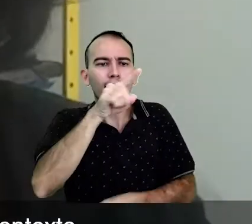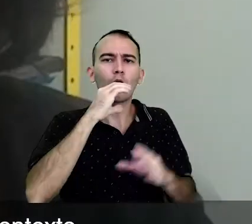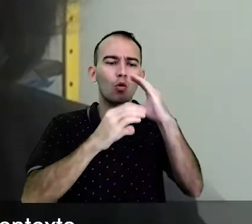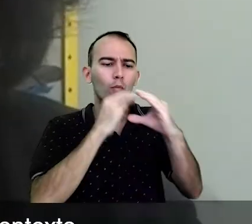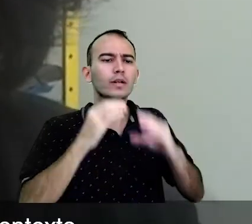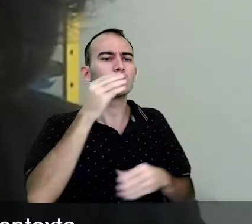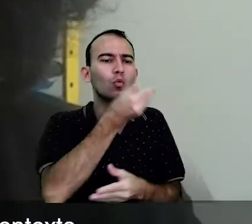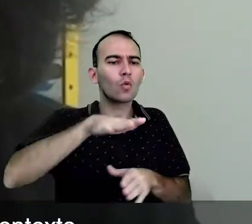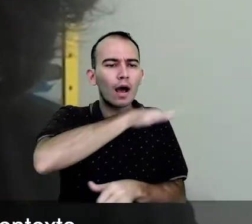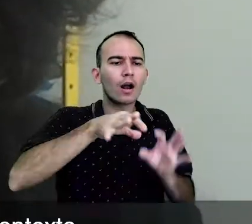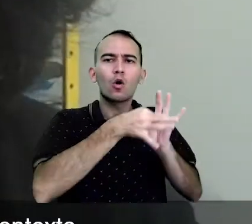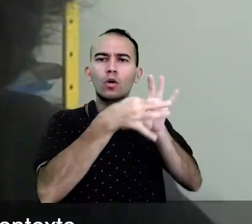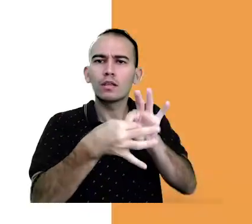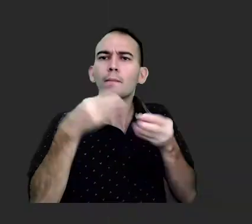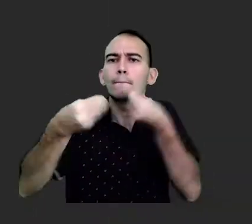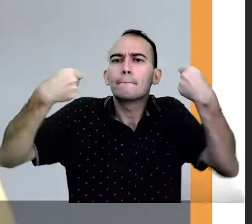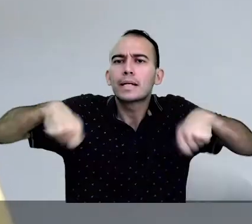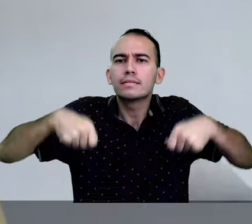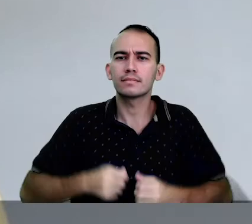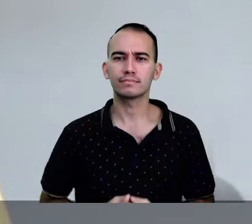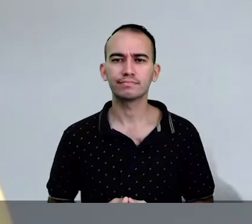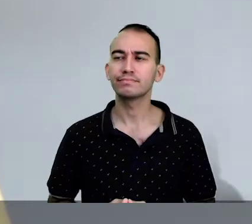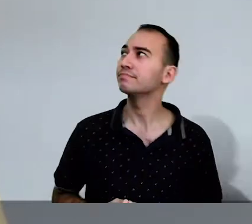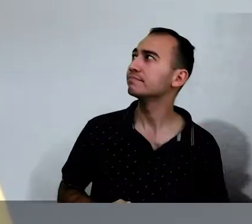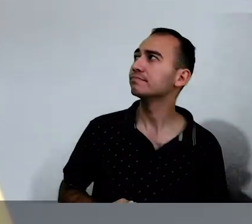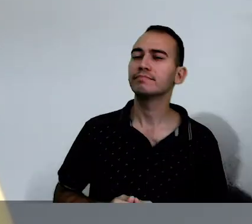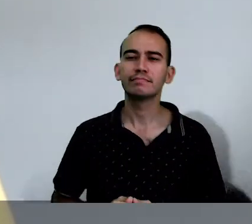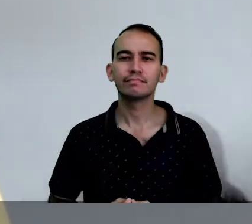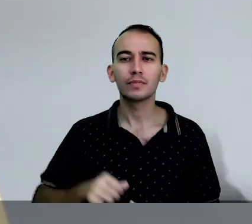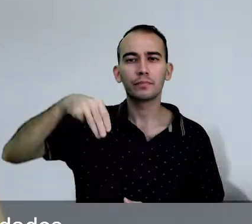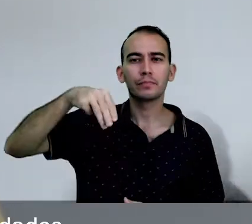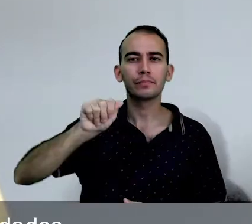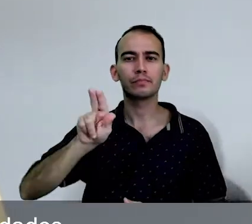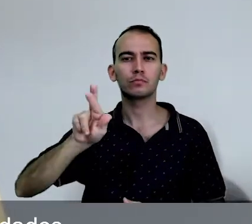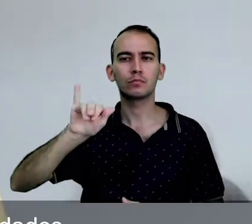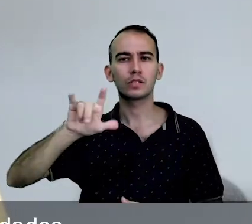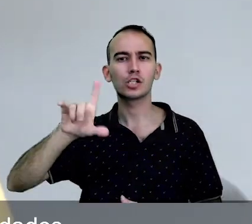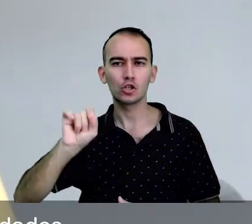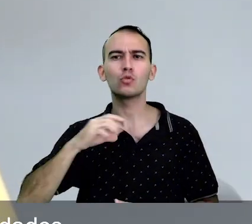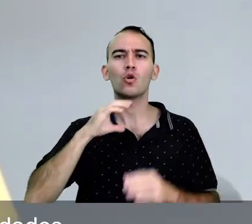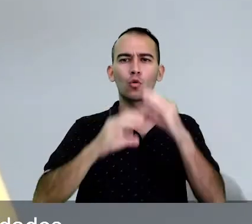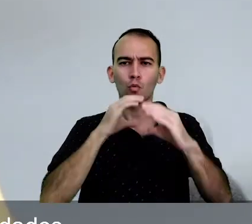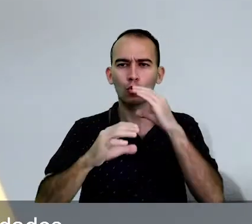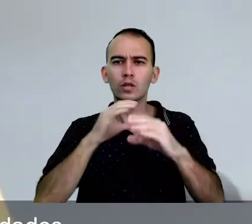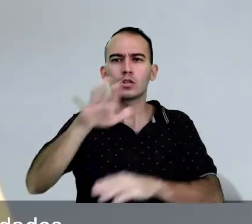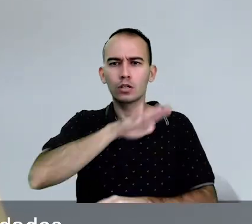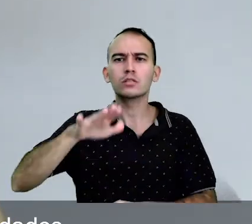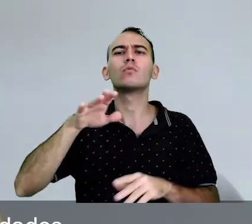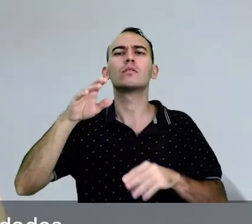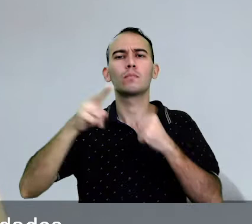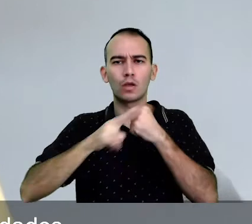o papel da comunicação nesse contexto. Eu me chamo Maurílio Mendonça e sou estudante do programa de pós-graduação em Comunicação